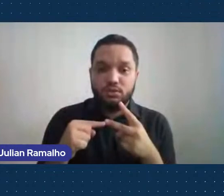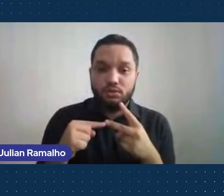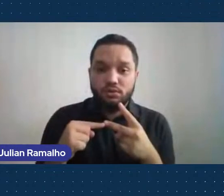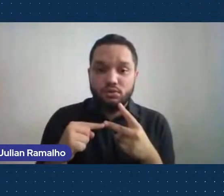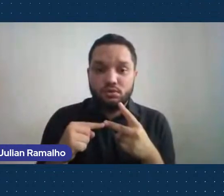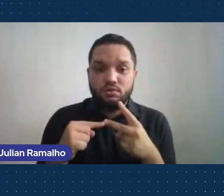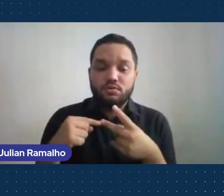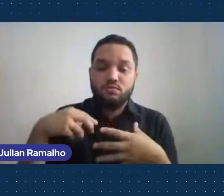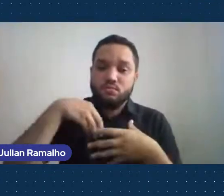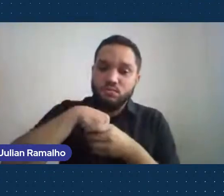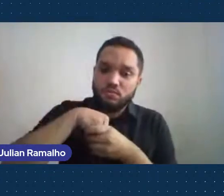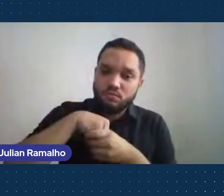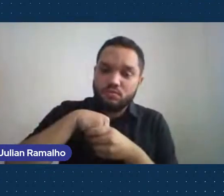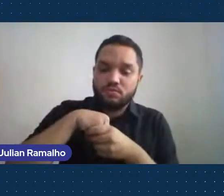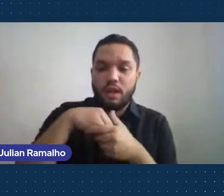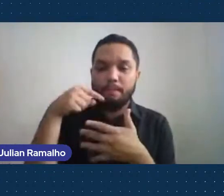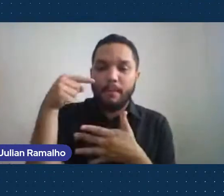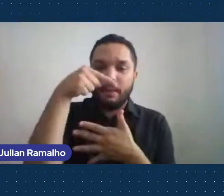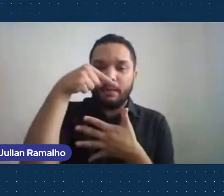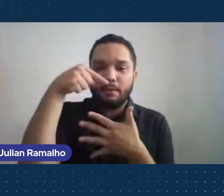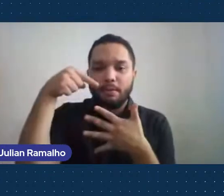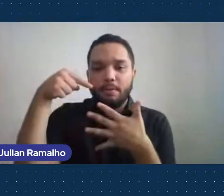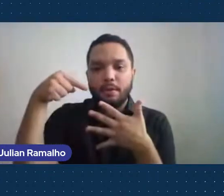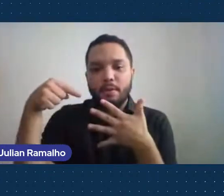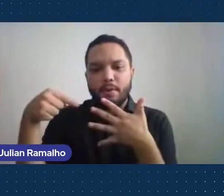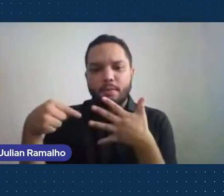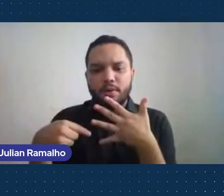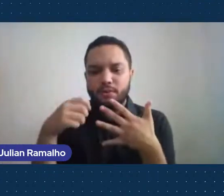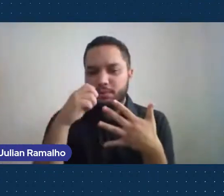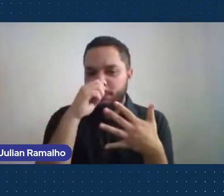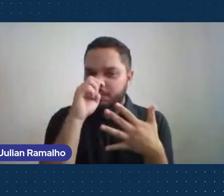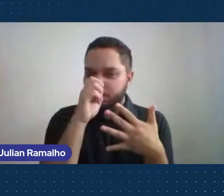adentrar em alguns elementos específicos que, às vezes,